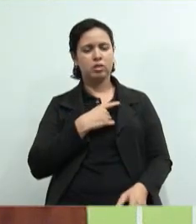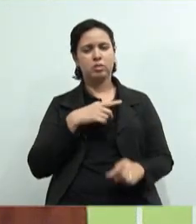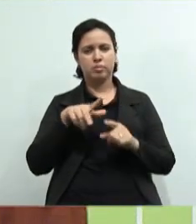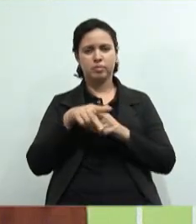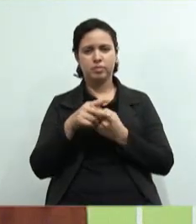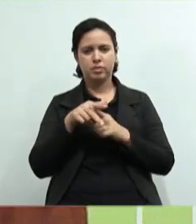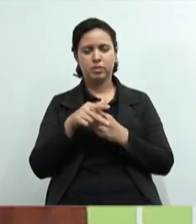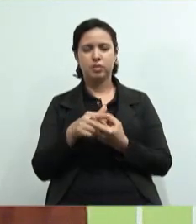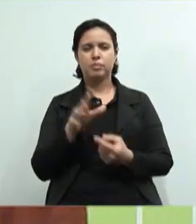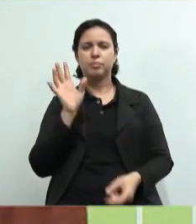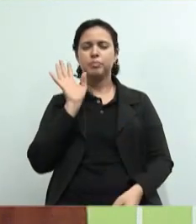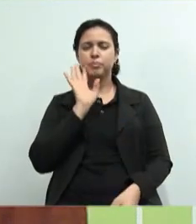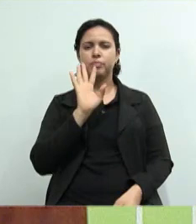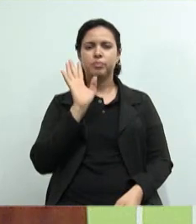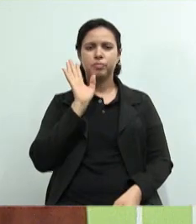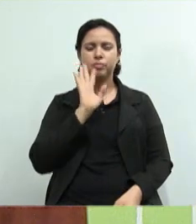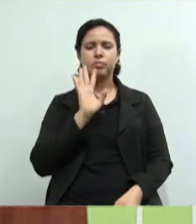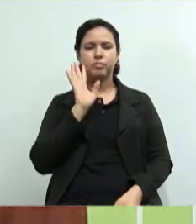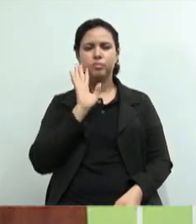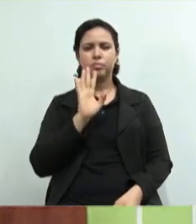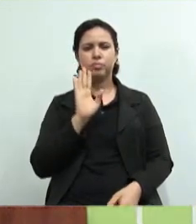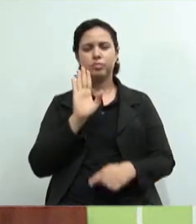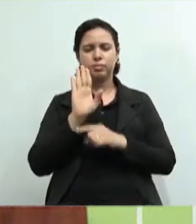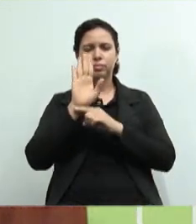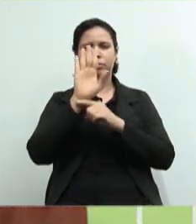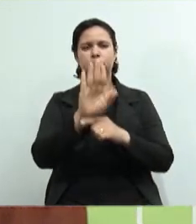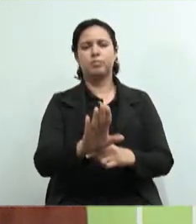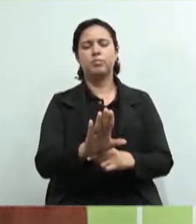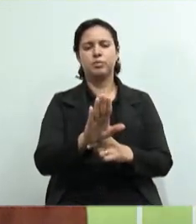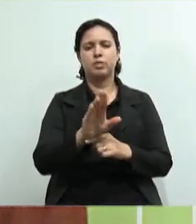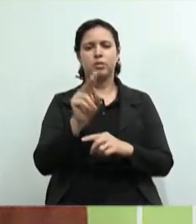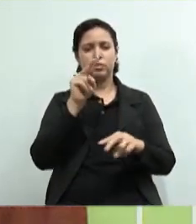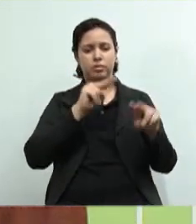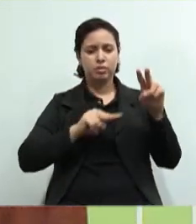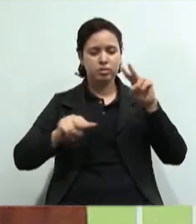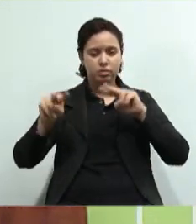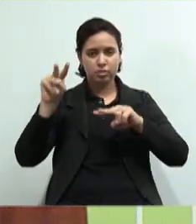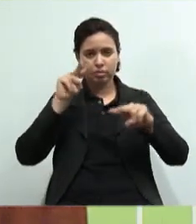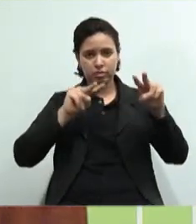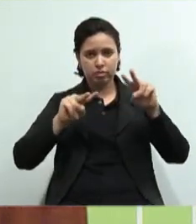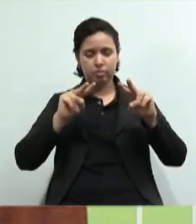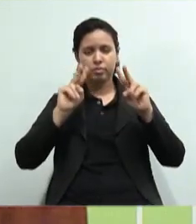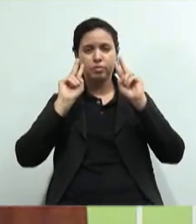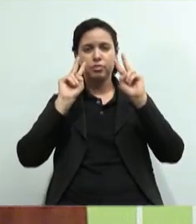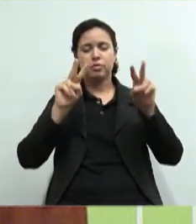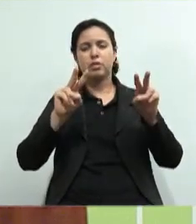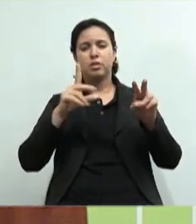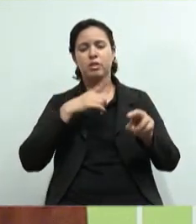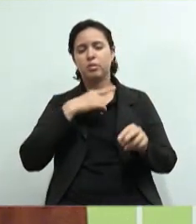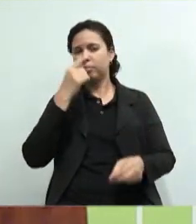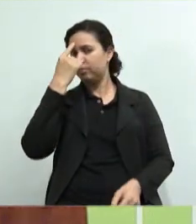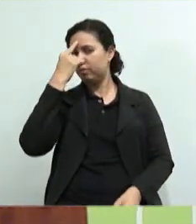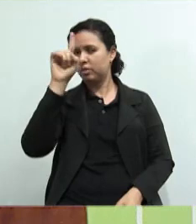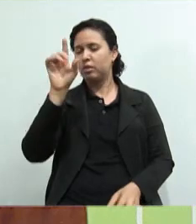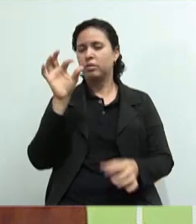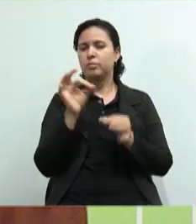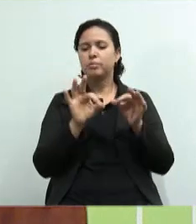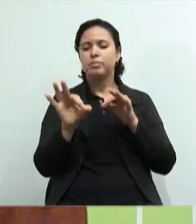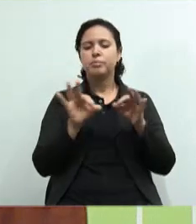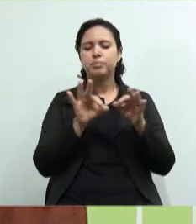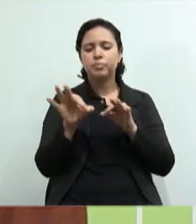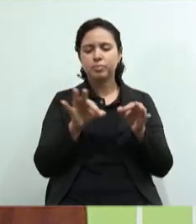muito legal que vai ajudar a gente a visualizar, ter uma ideia, assim,